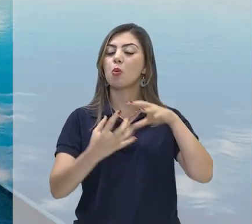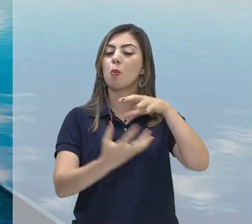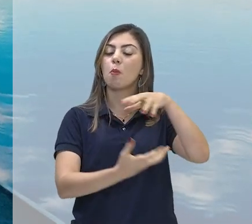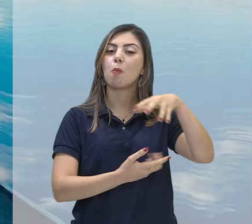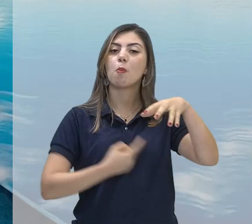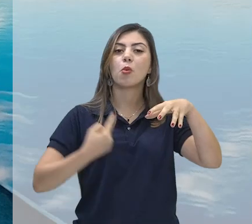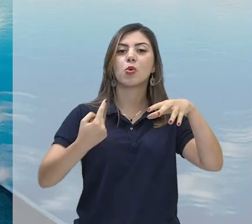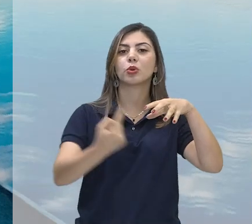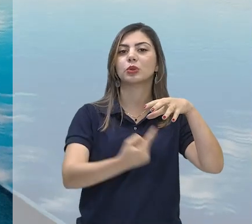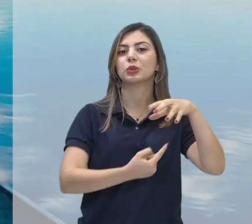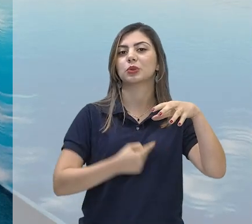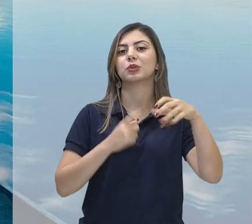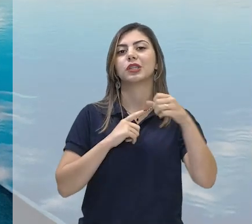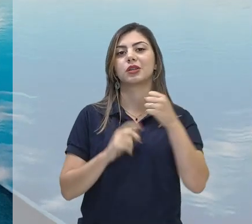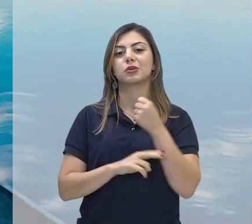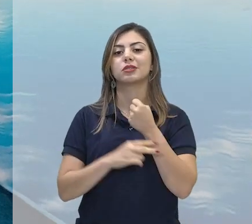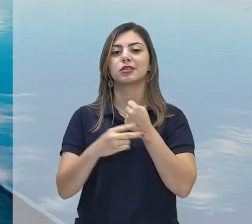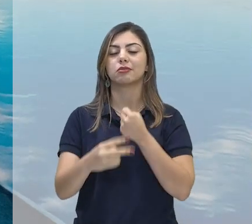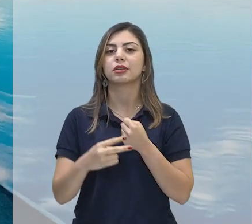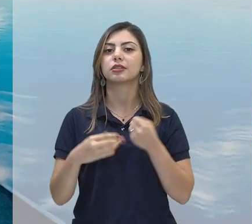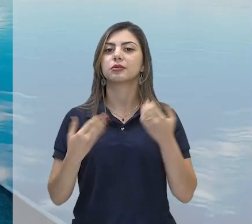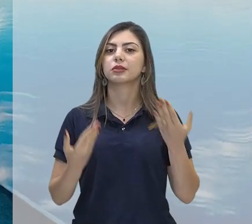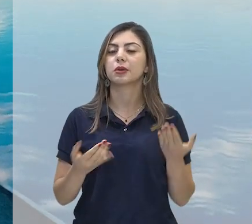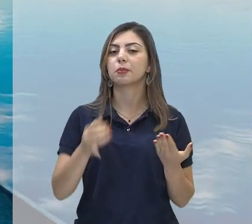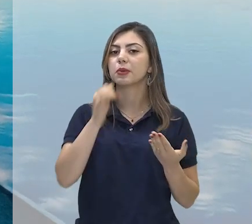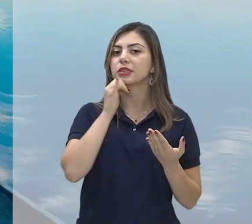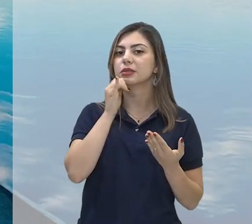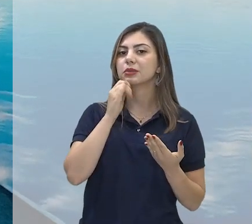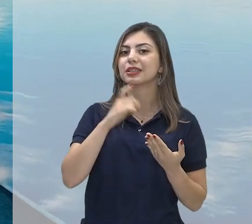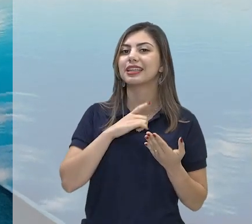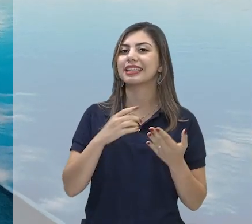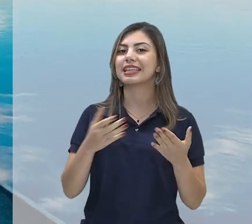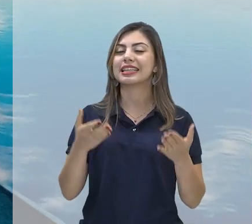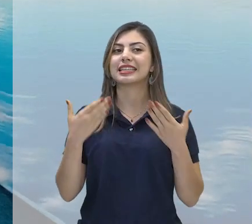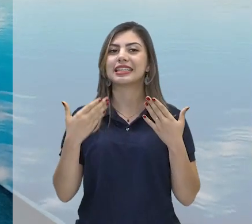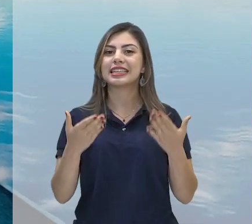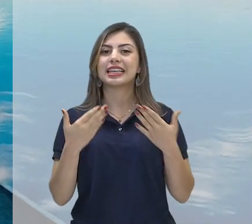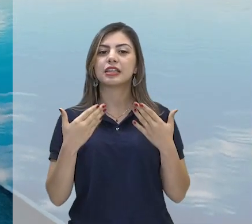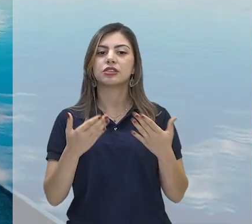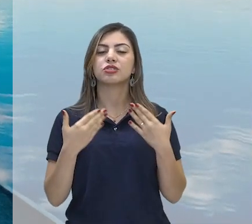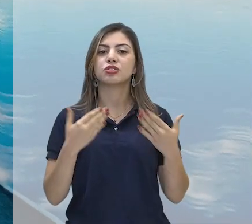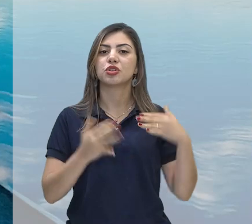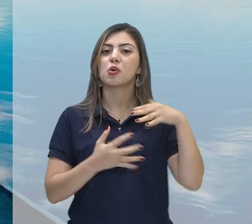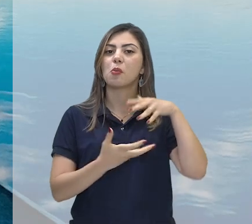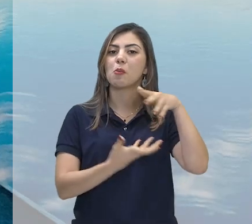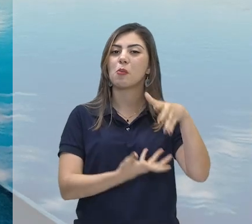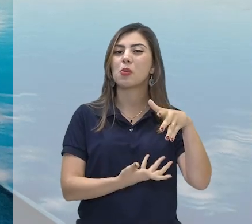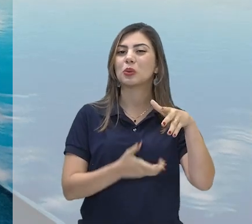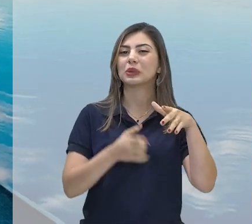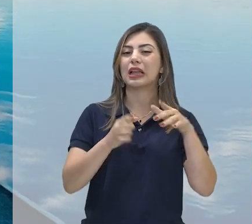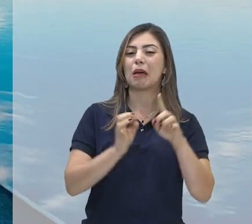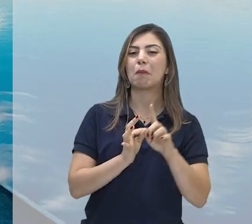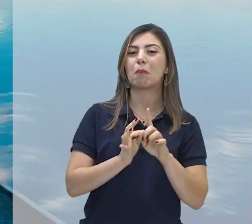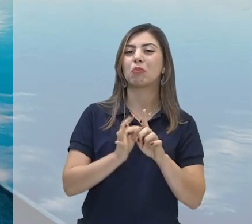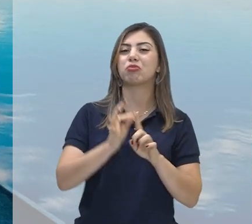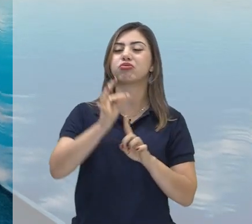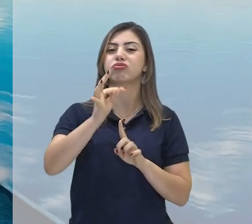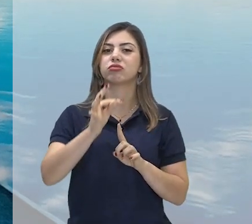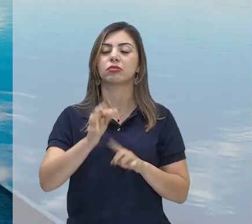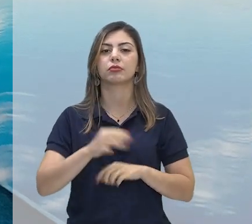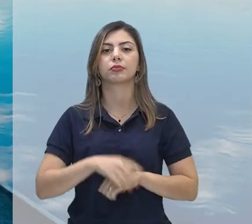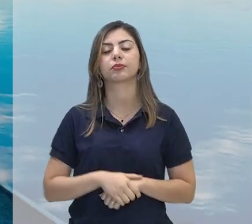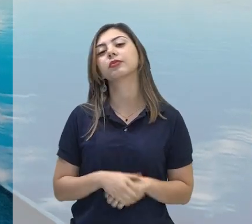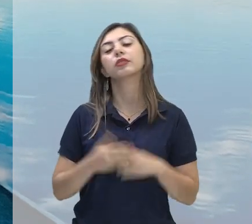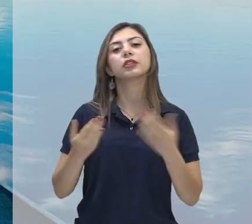graves acaba sendo, então, o aquecimento global. Por isso, então, que a gente verifica que é importante a gente conhecer